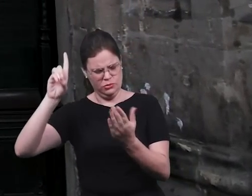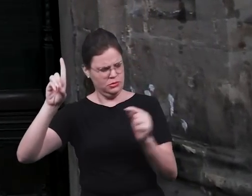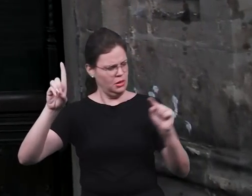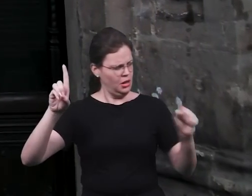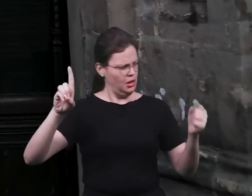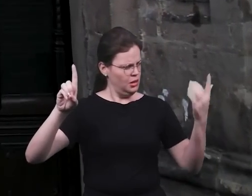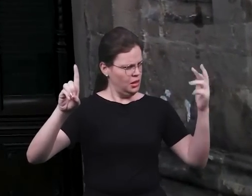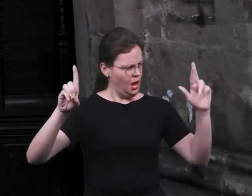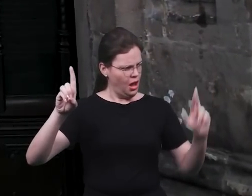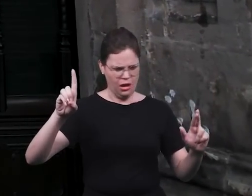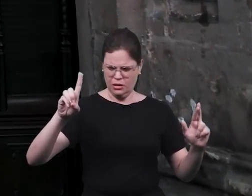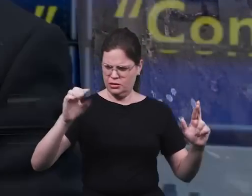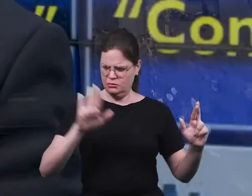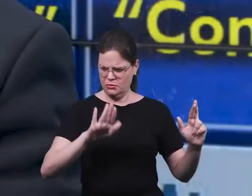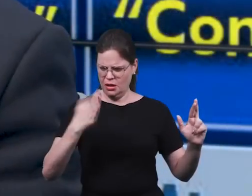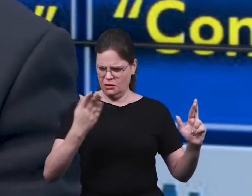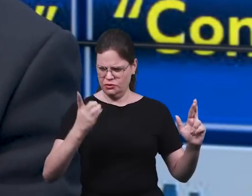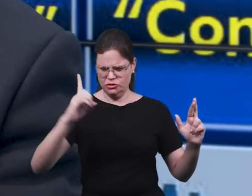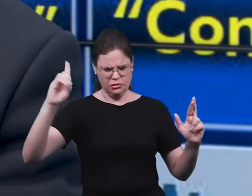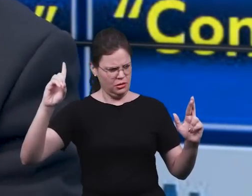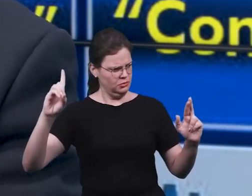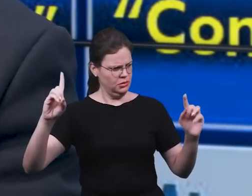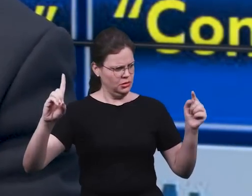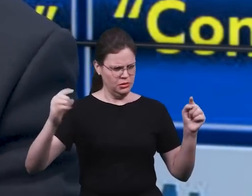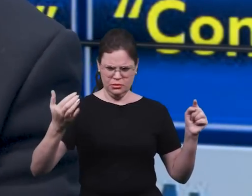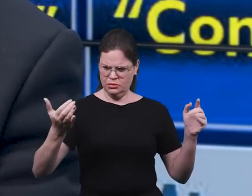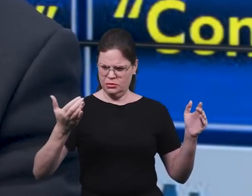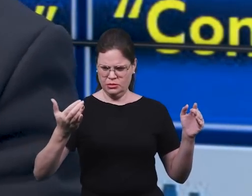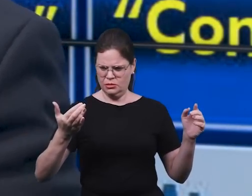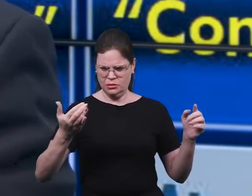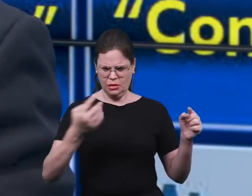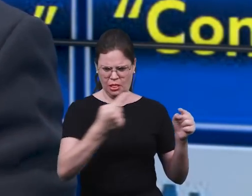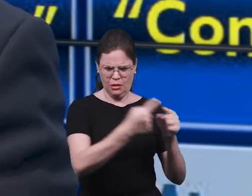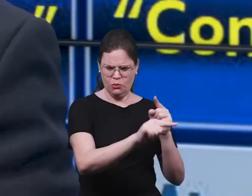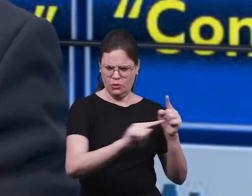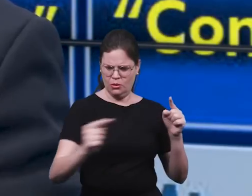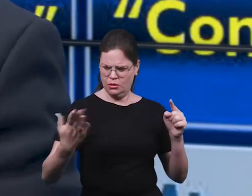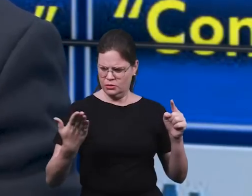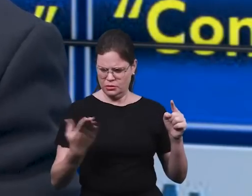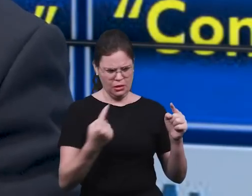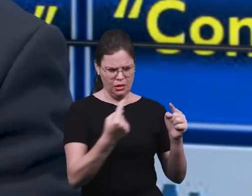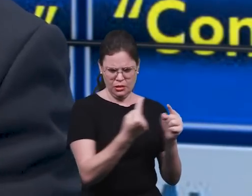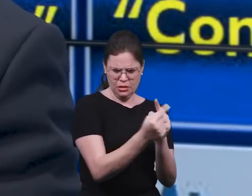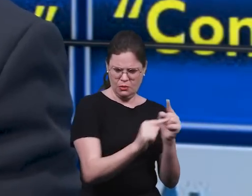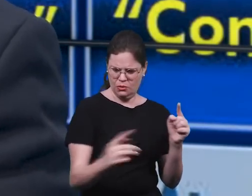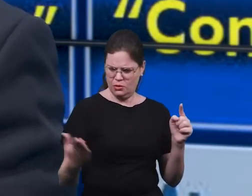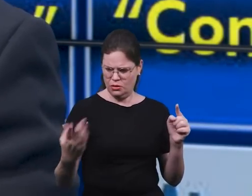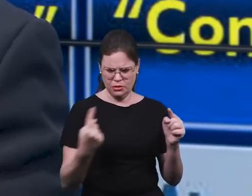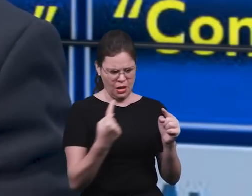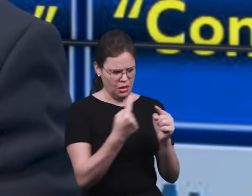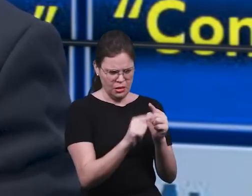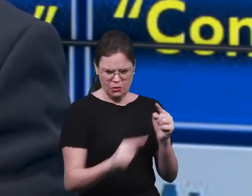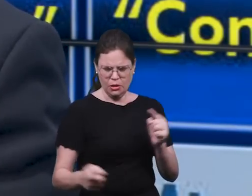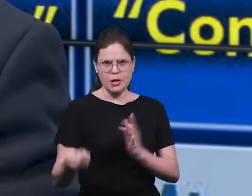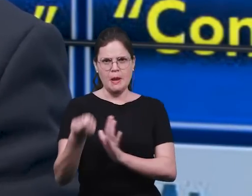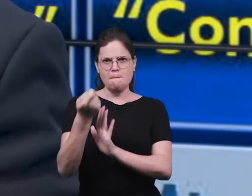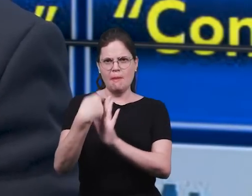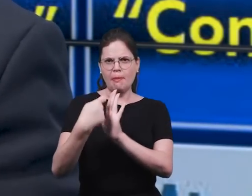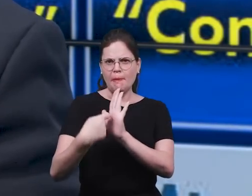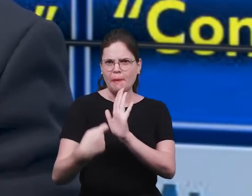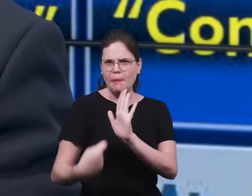gerou esse grande alvoroço. E em 1521, o imperador, ou o rei Carlos